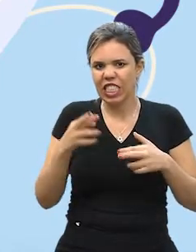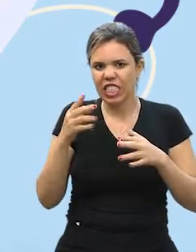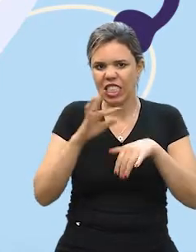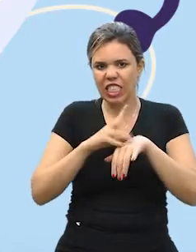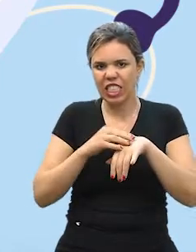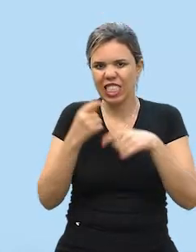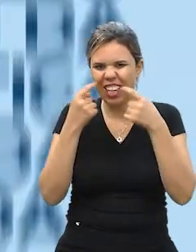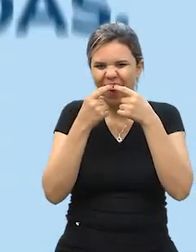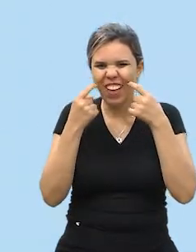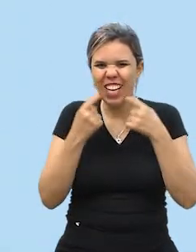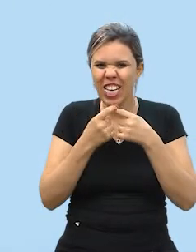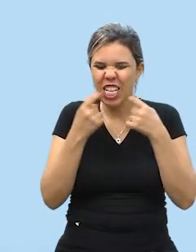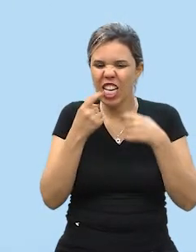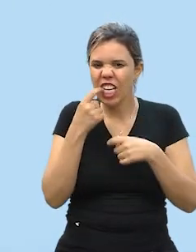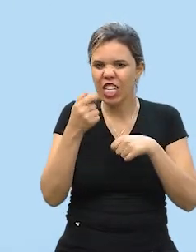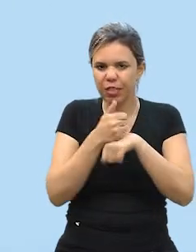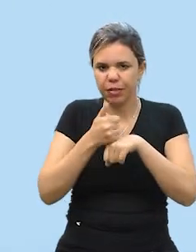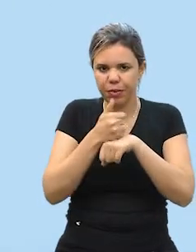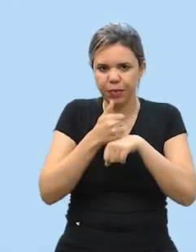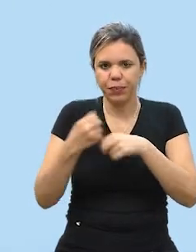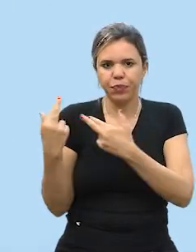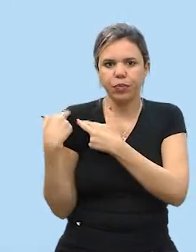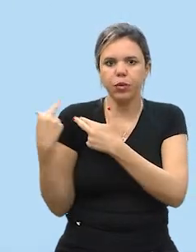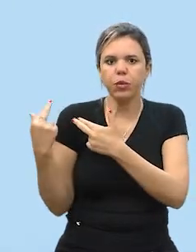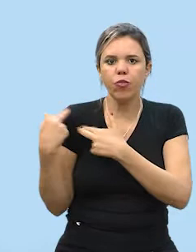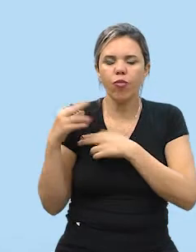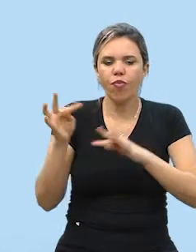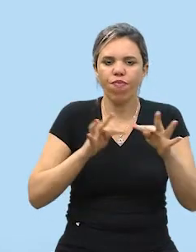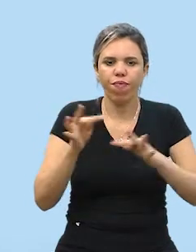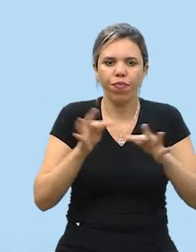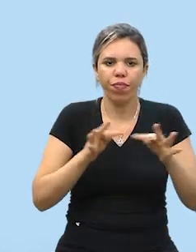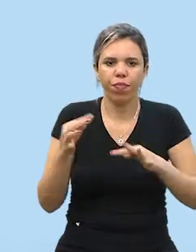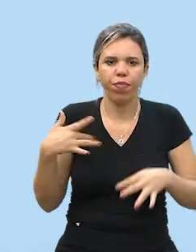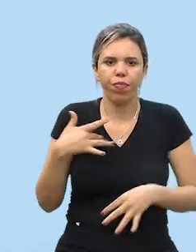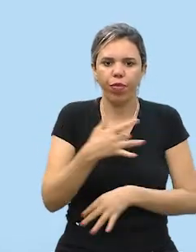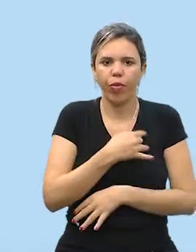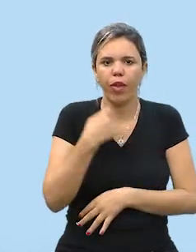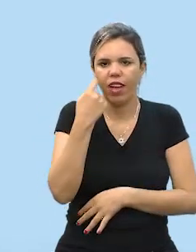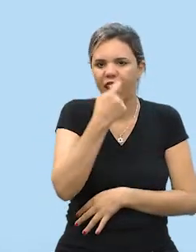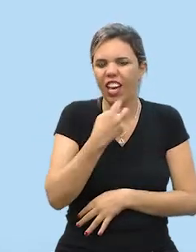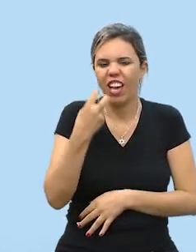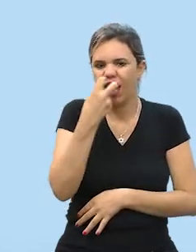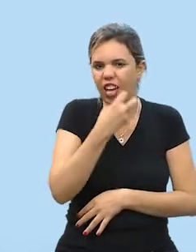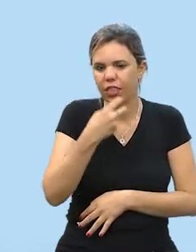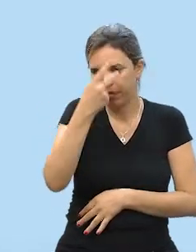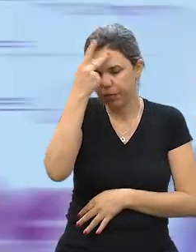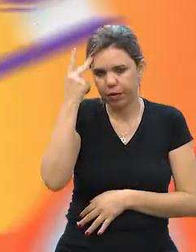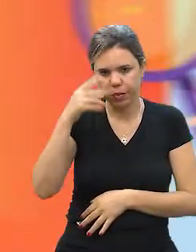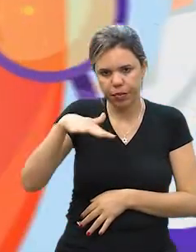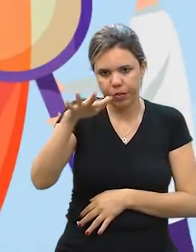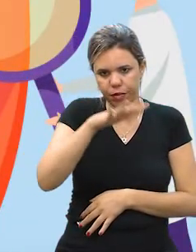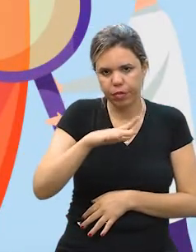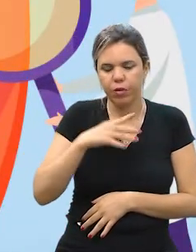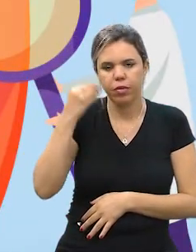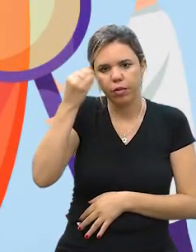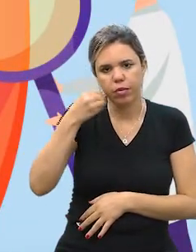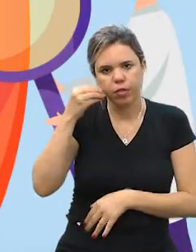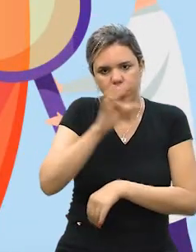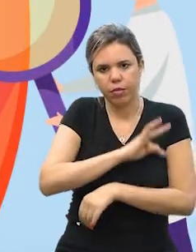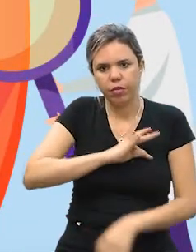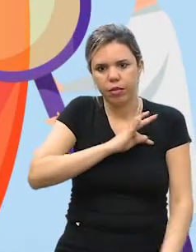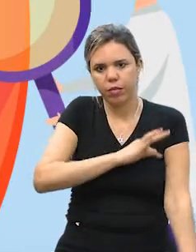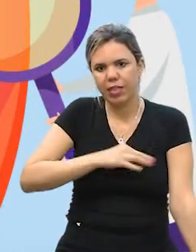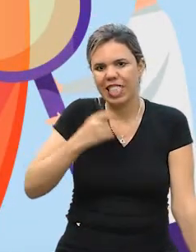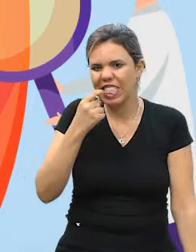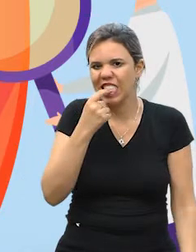feridas gengivais. O dentista é o profissional responsável pelo tratamento da saúde e estética bucal das pessoas. Eles têm conhecimento técnico